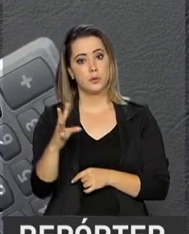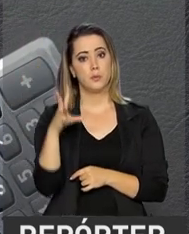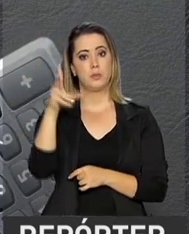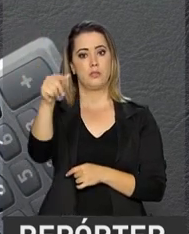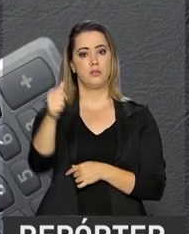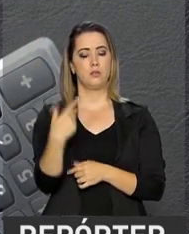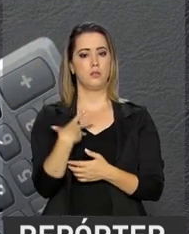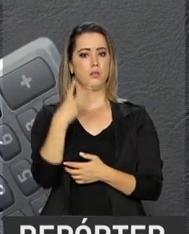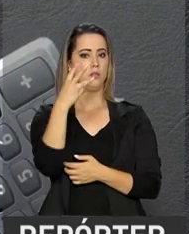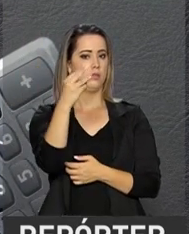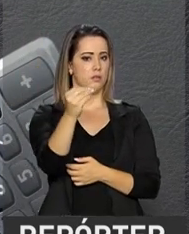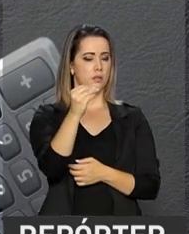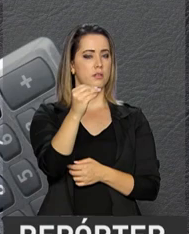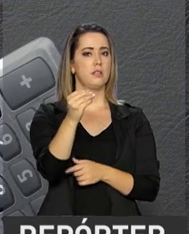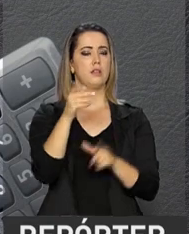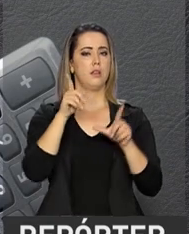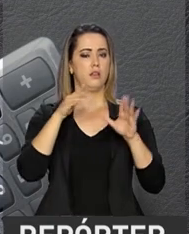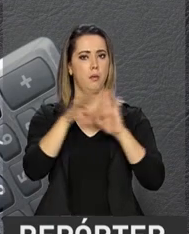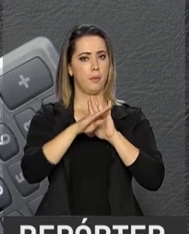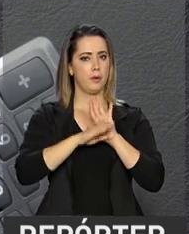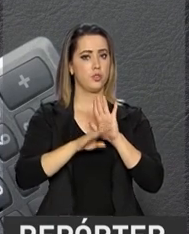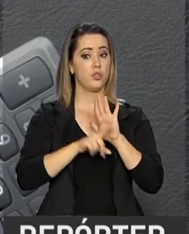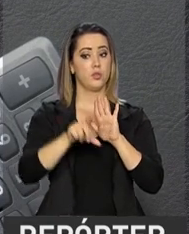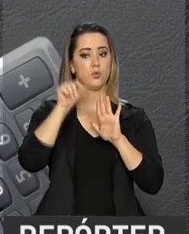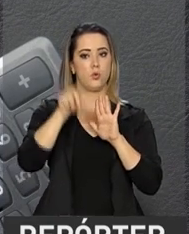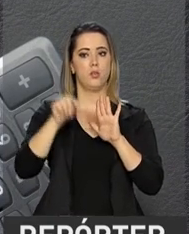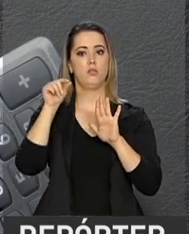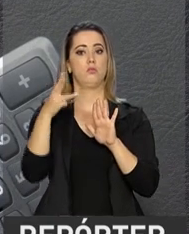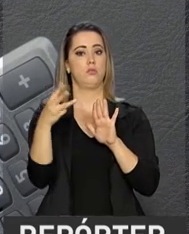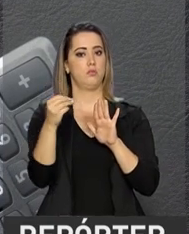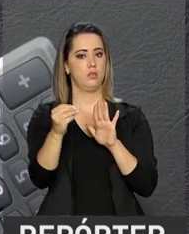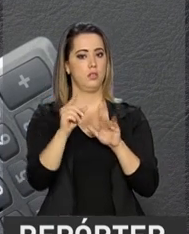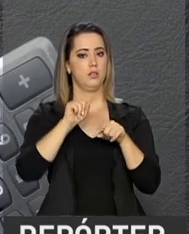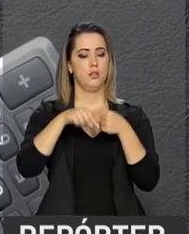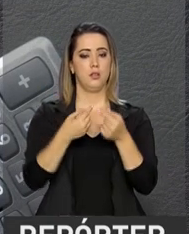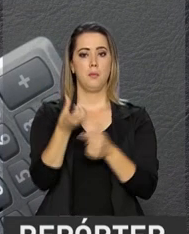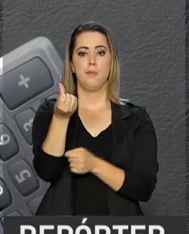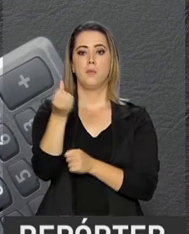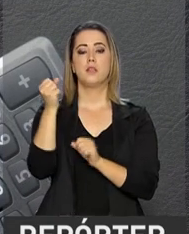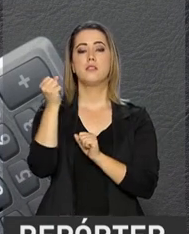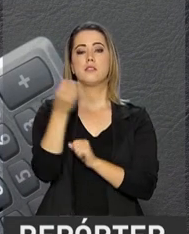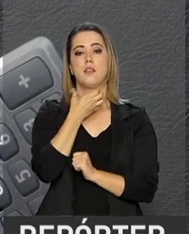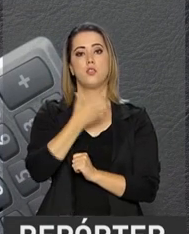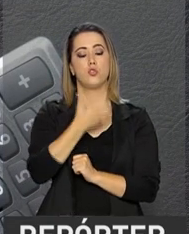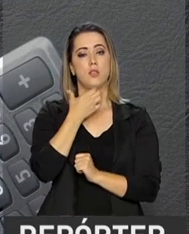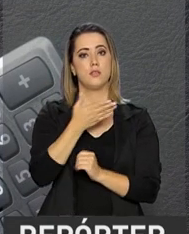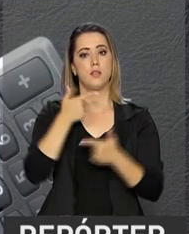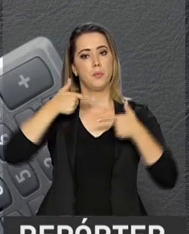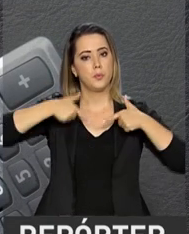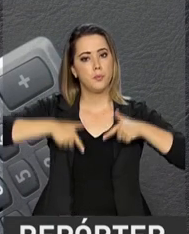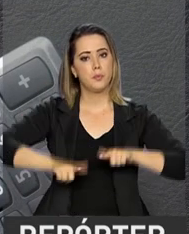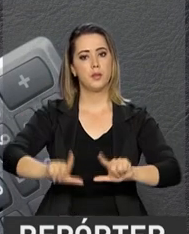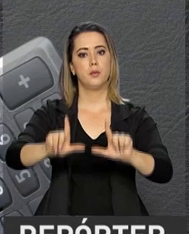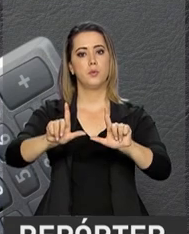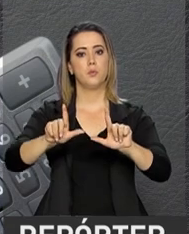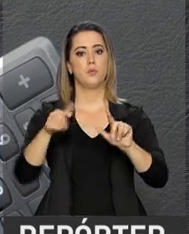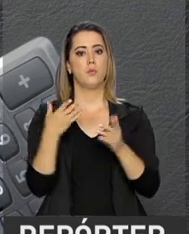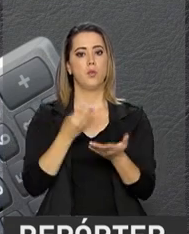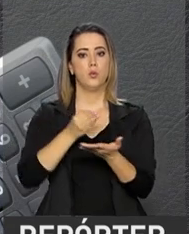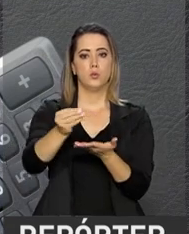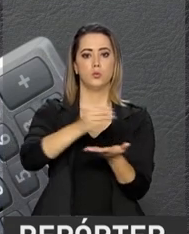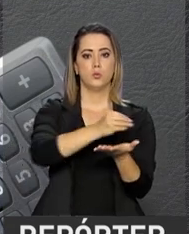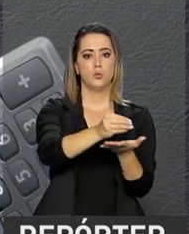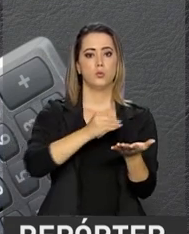30 trabalhos vão ser selecionados a premiação será em 6 de dezembro aos ganhadores vão ser